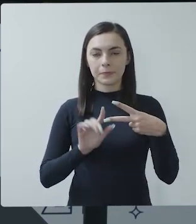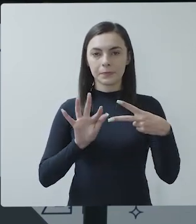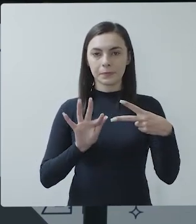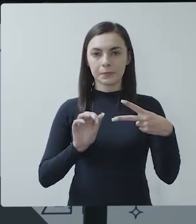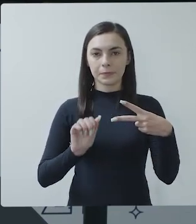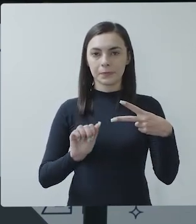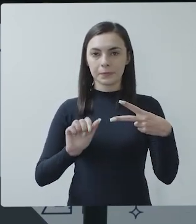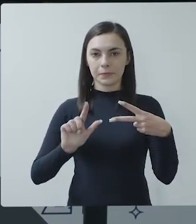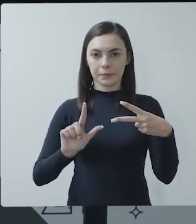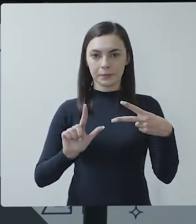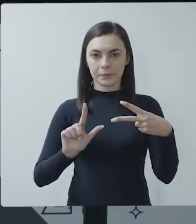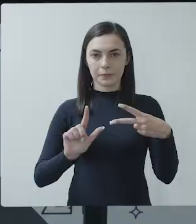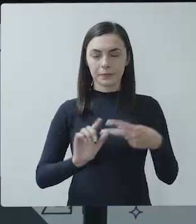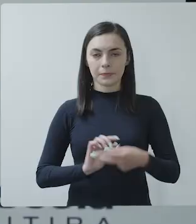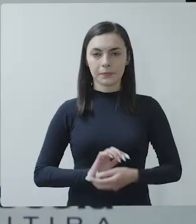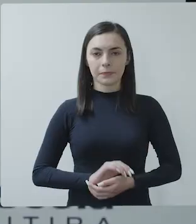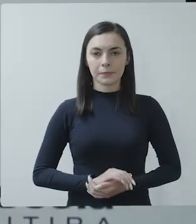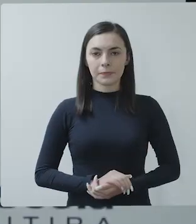fal,